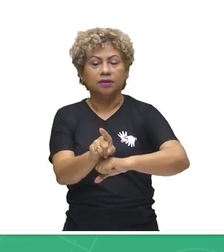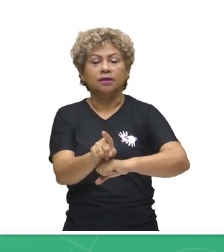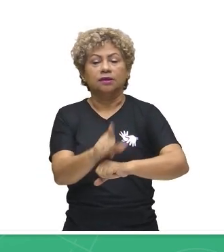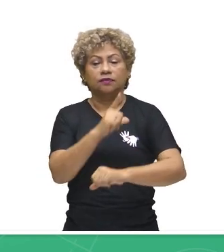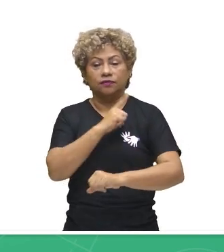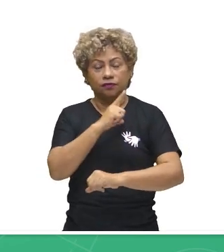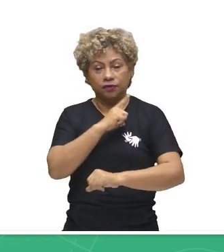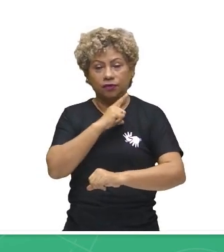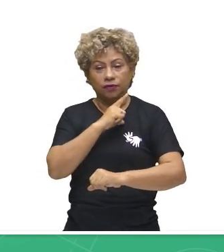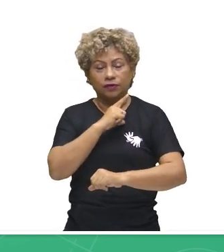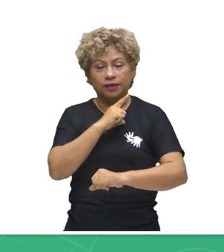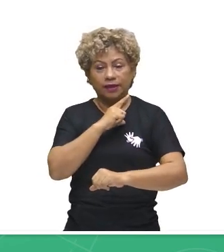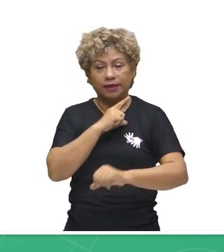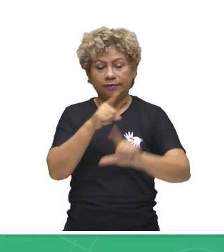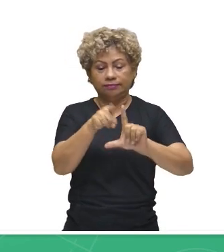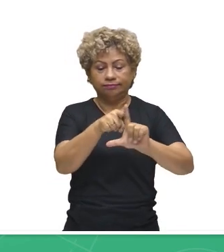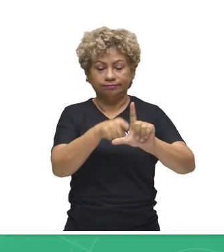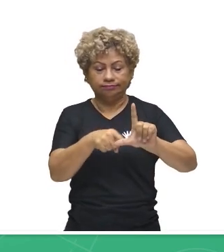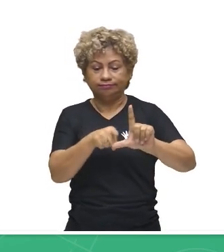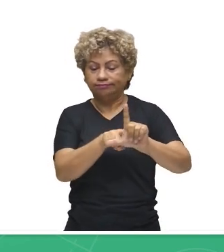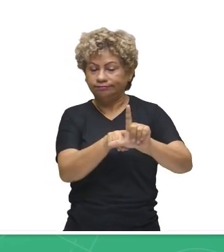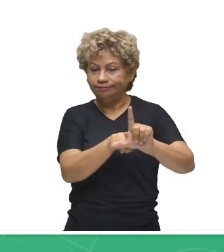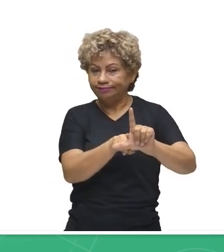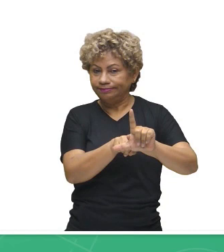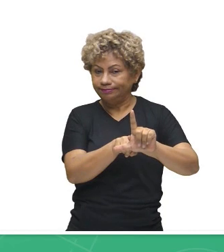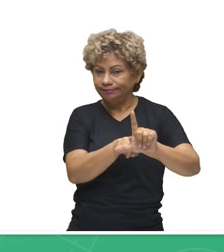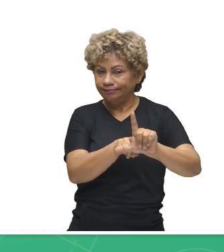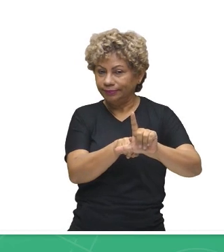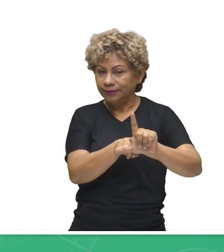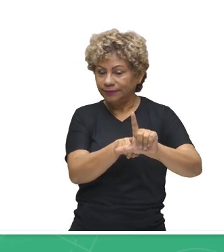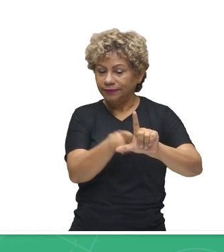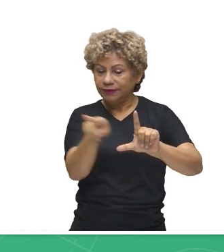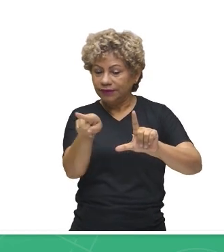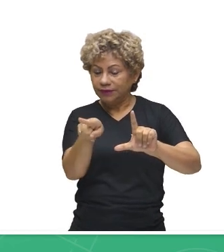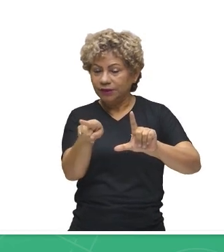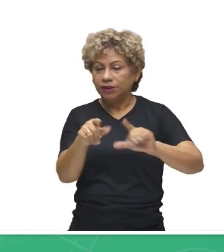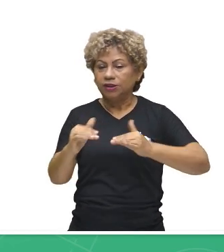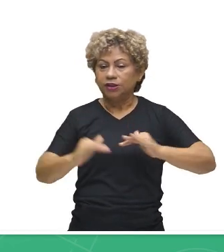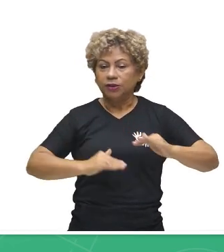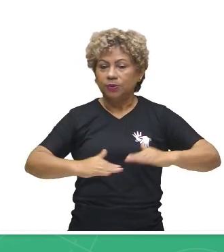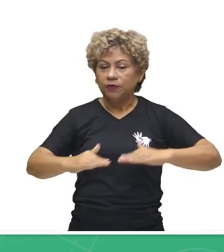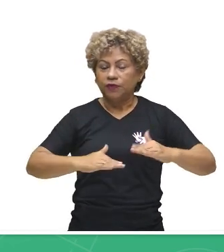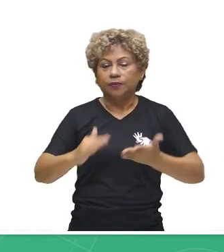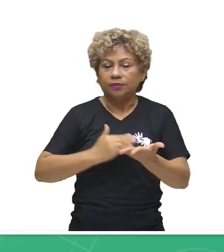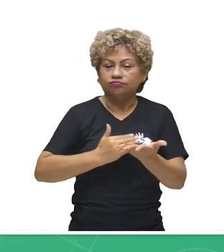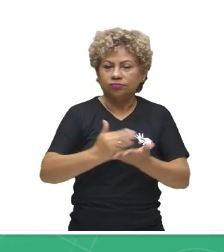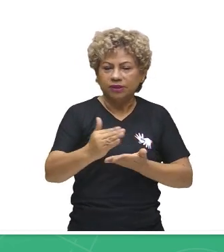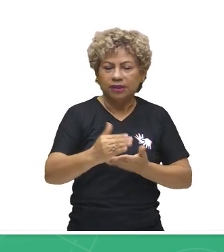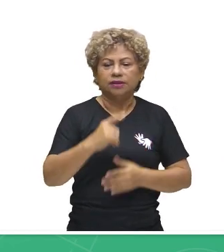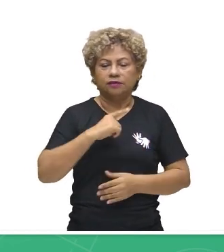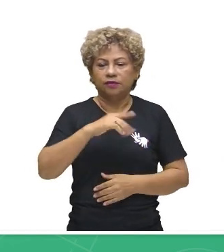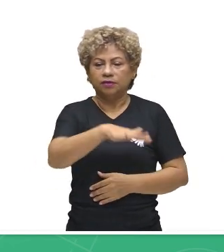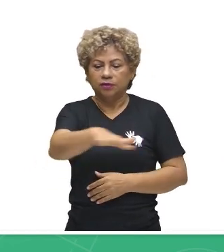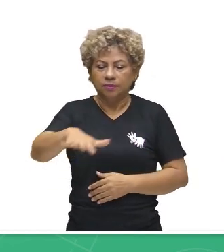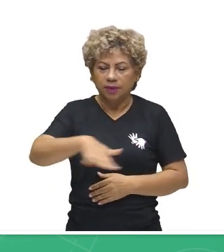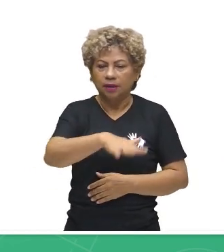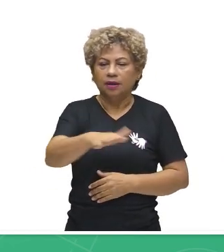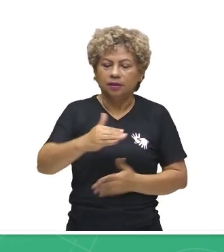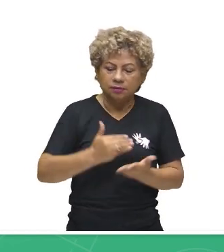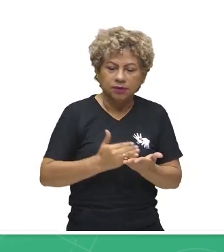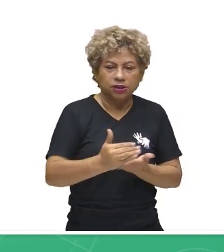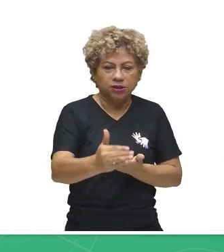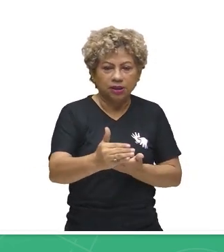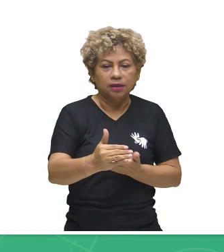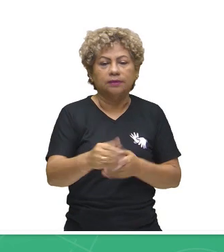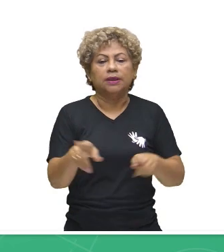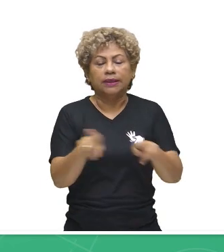reta, será, vejam, quando começa o movimento, aqui eu tenho o espaço inicial,